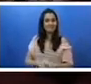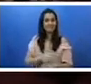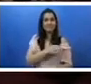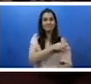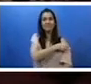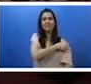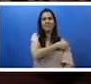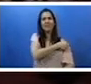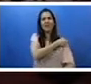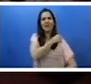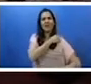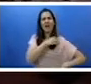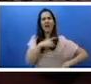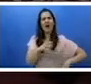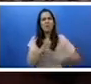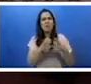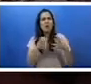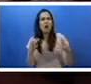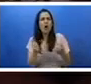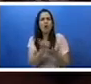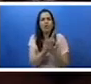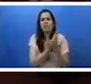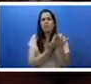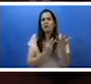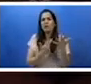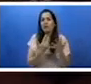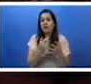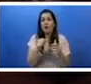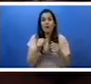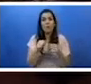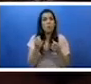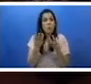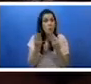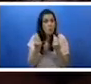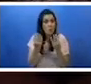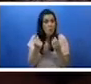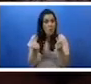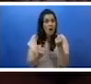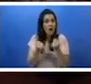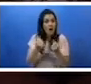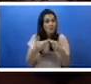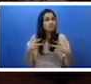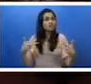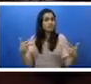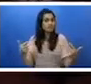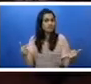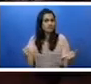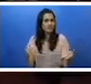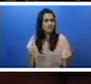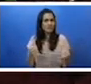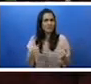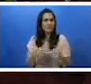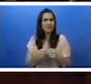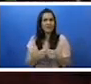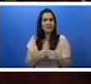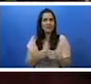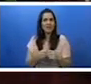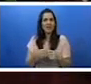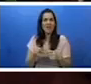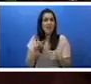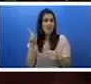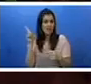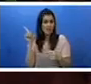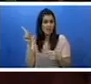maioria dos desenhos, eles trabalham muito com os meios de transporte. Igual essa figura que eu escolhi, que